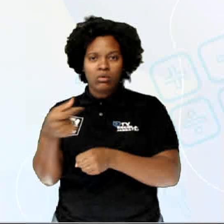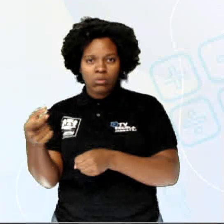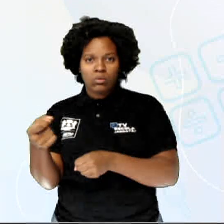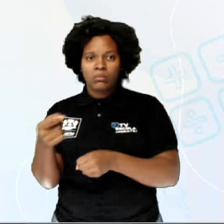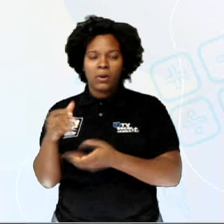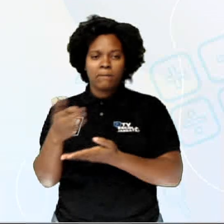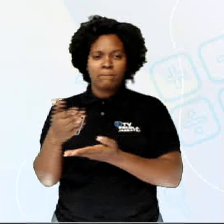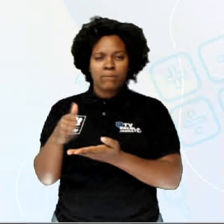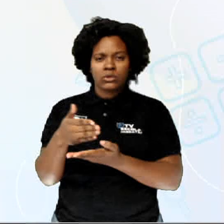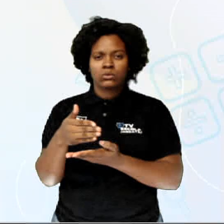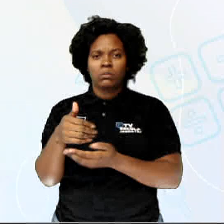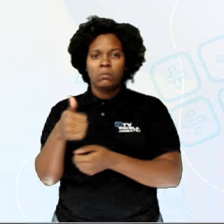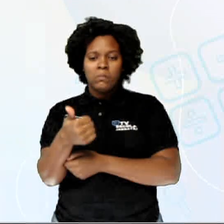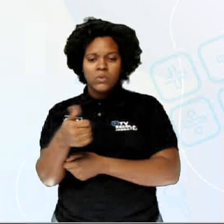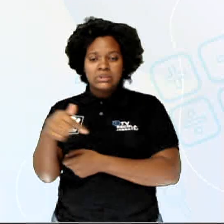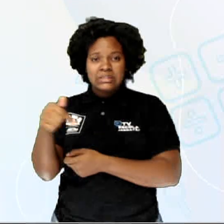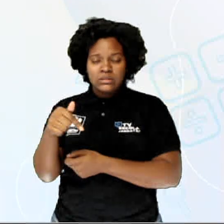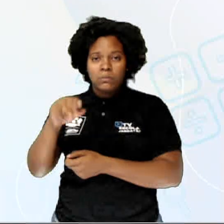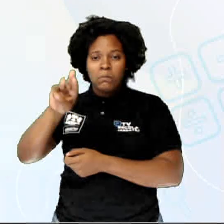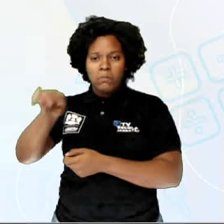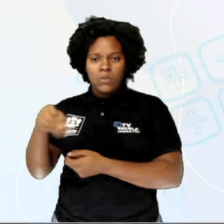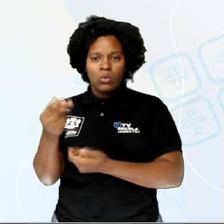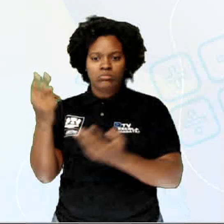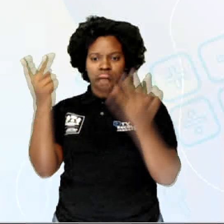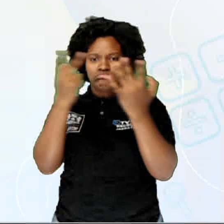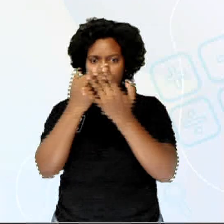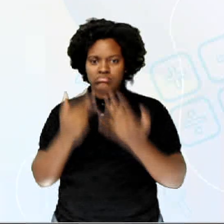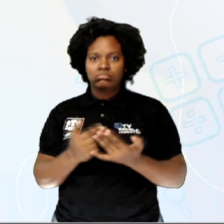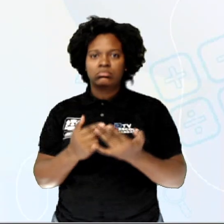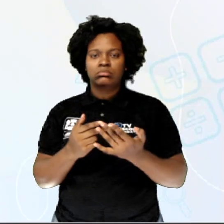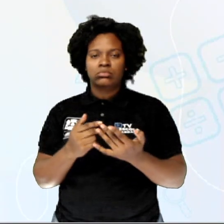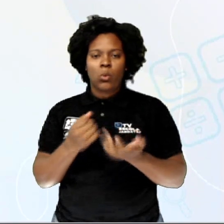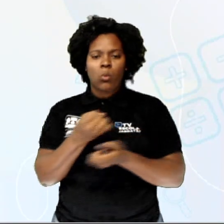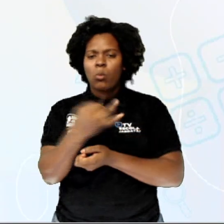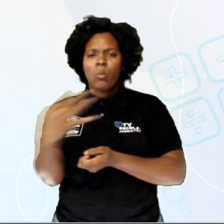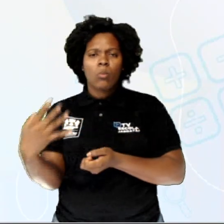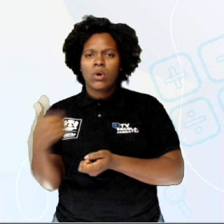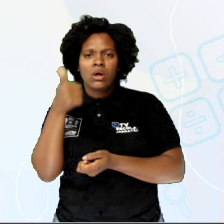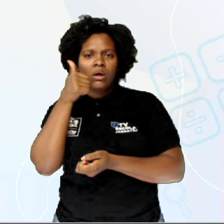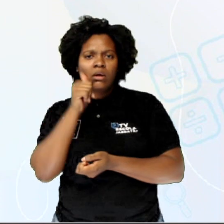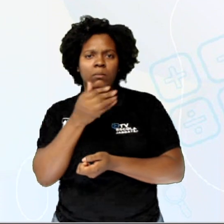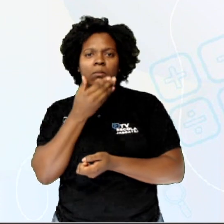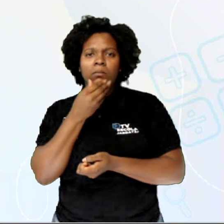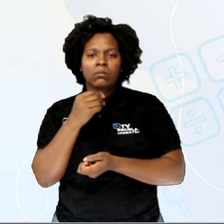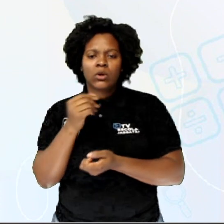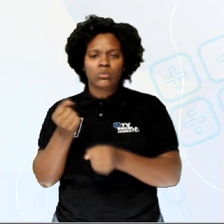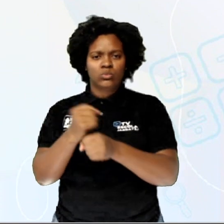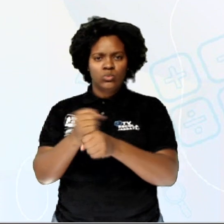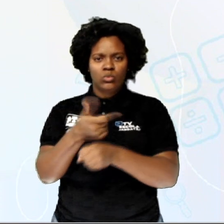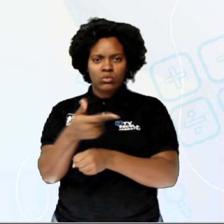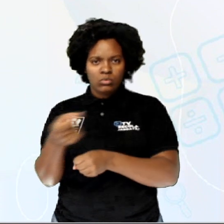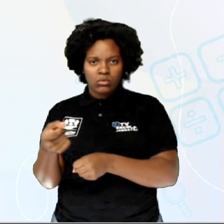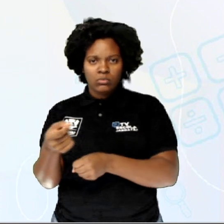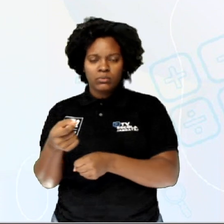11. X igual a 2.400. A resposta está na letra B de bola. Ok?